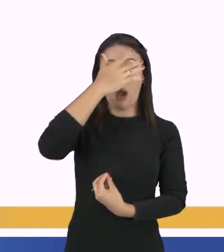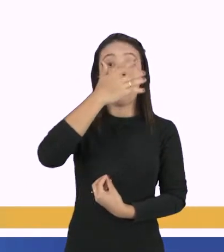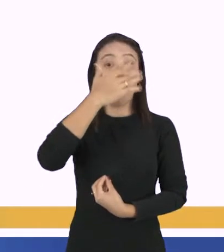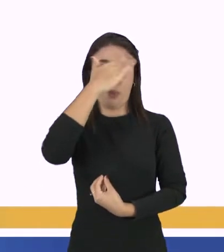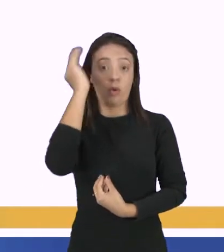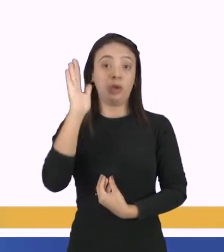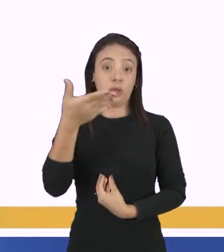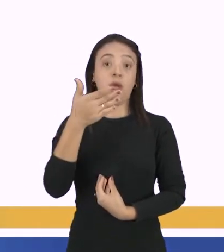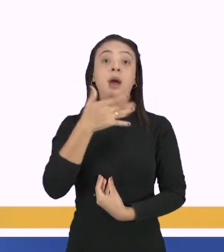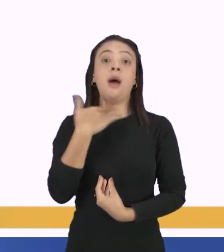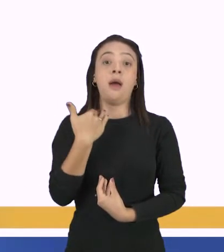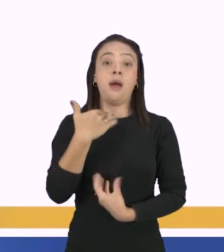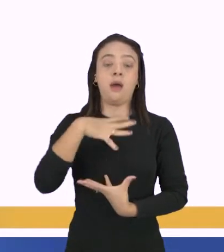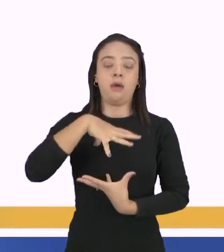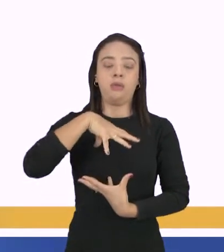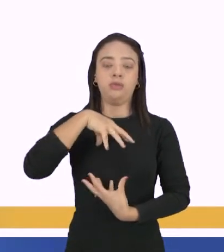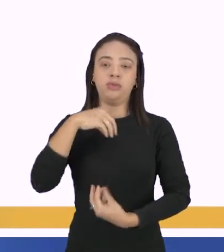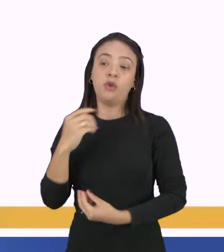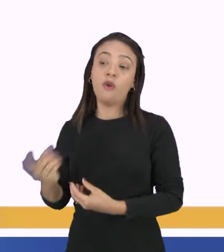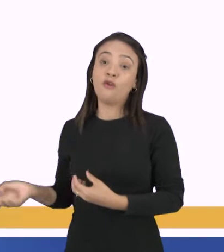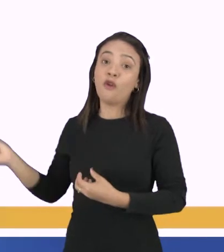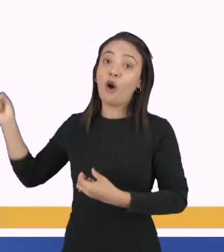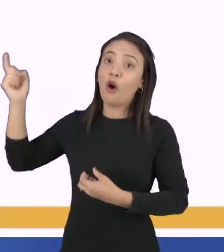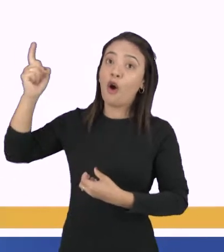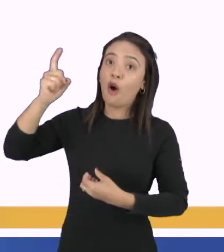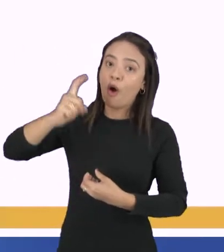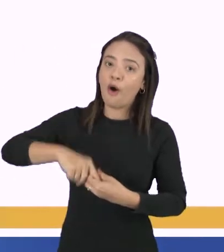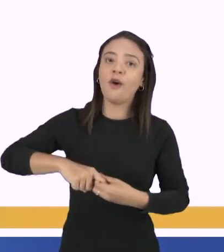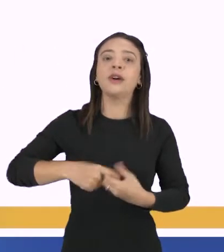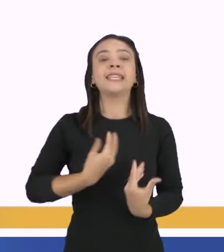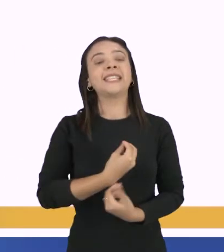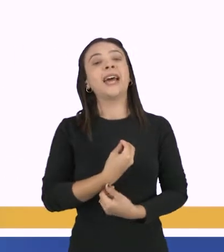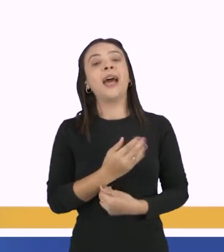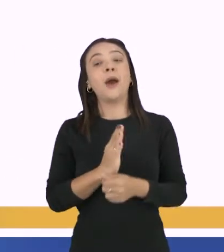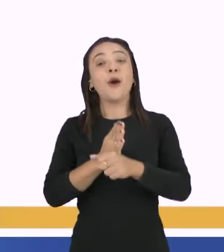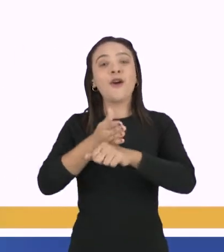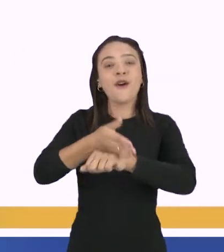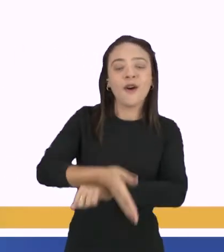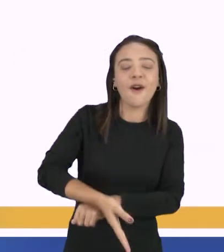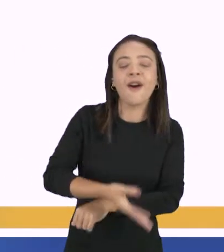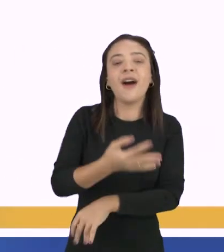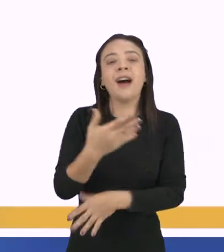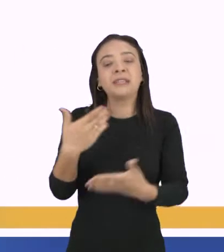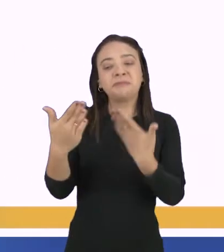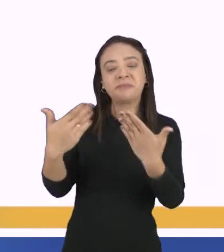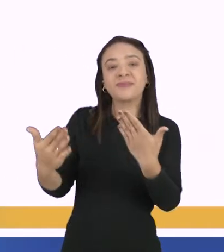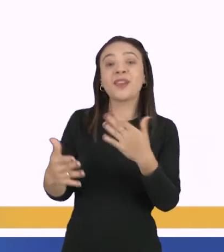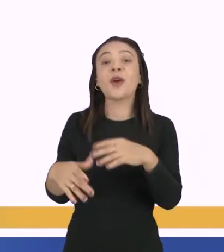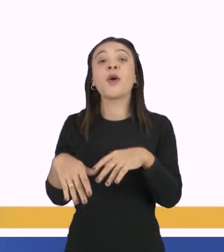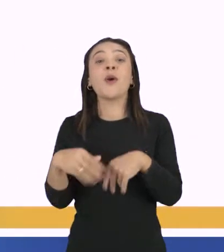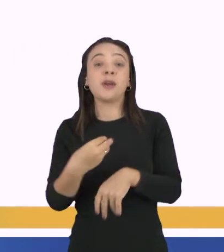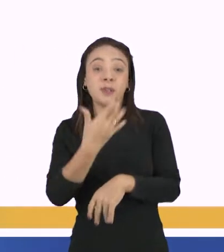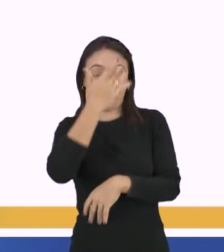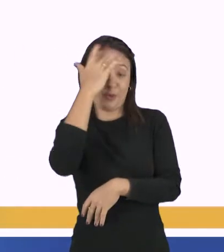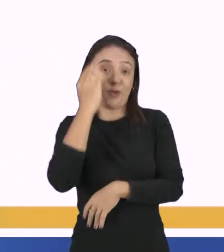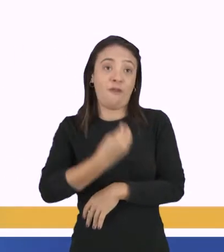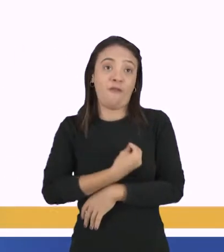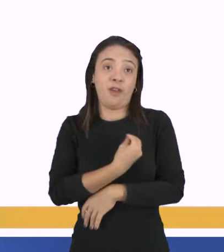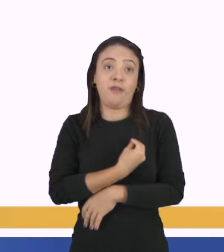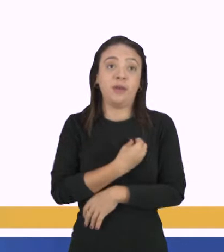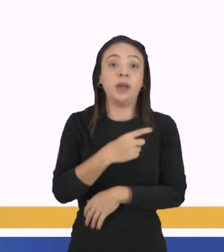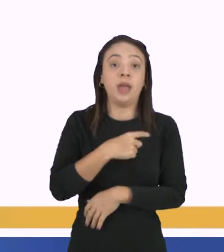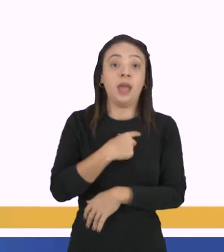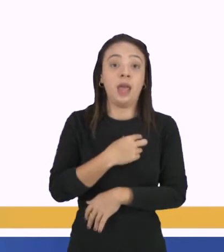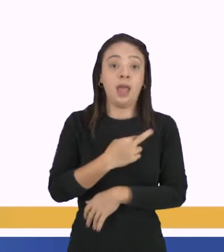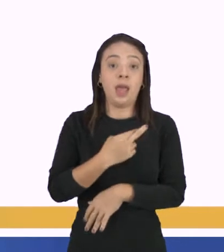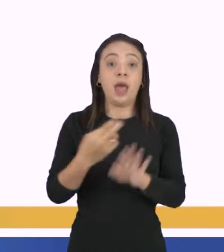ou seja, é a época do ano em que os mortos visitam os vivos. E a gente vai ver alguns símbolos que eles usam nessas celebrações. Primeiro